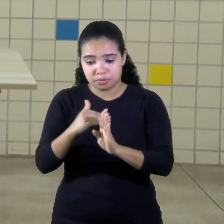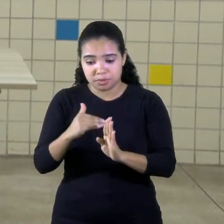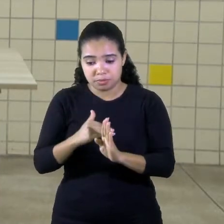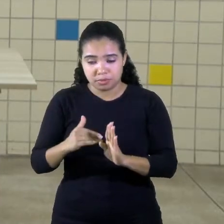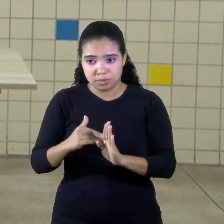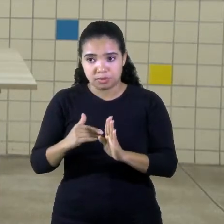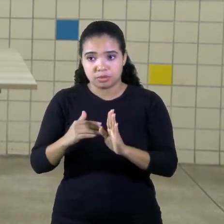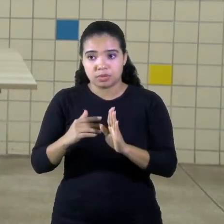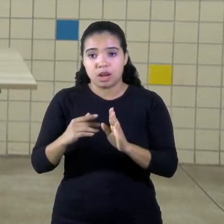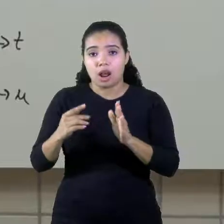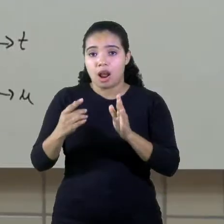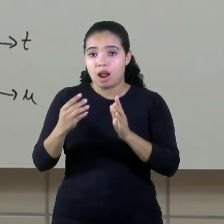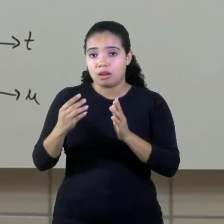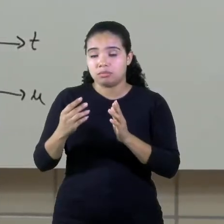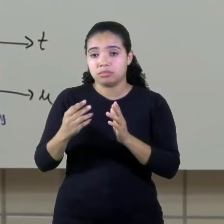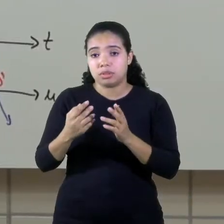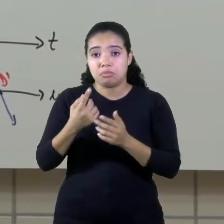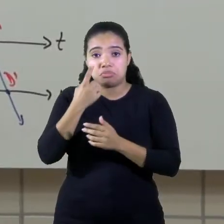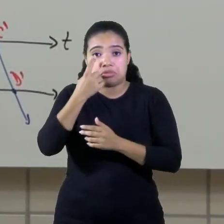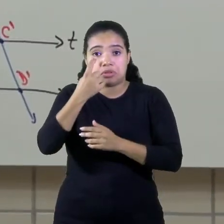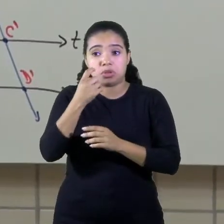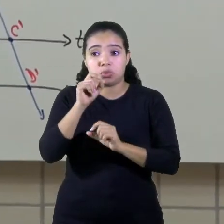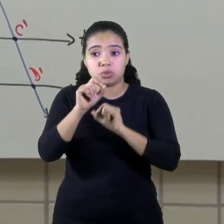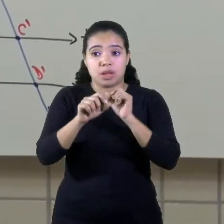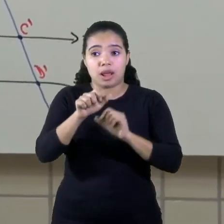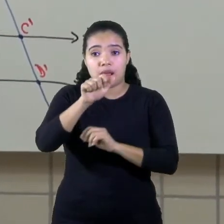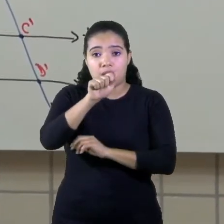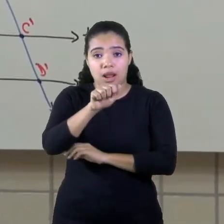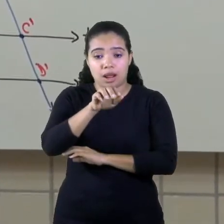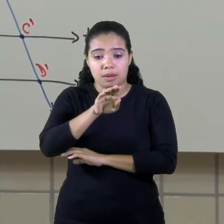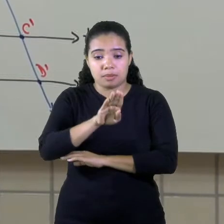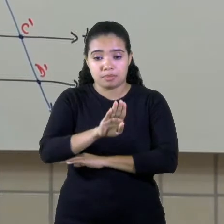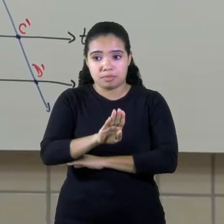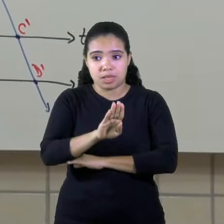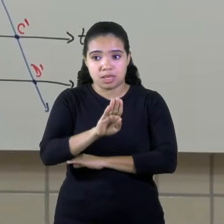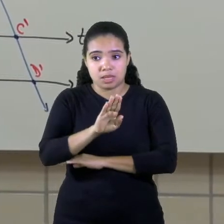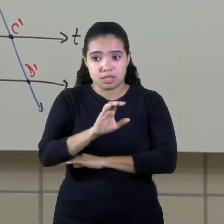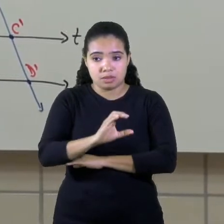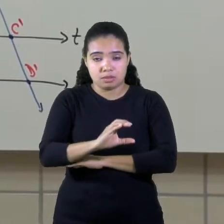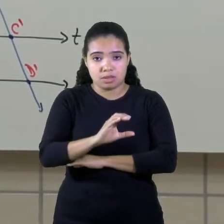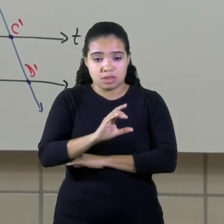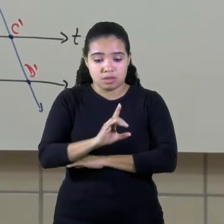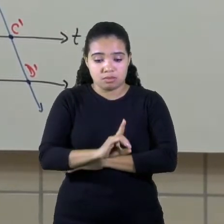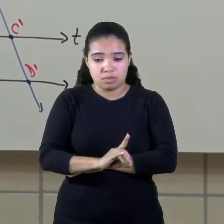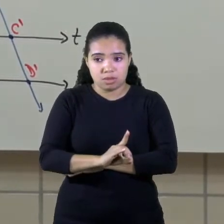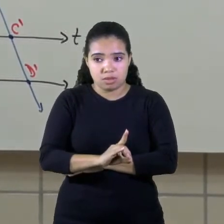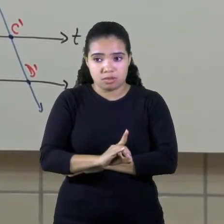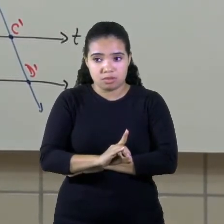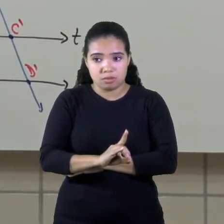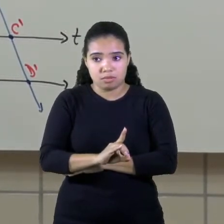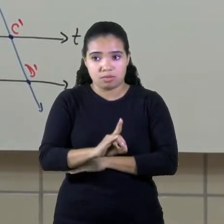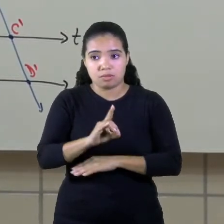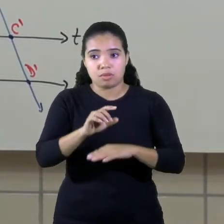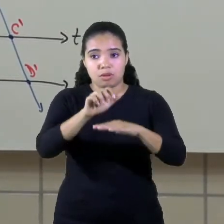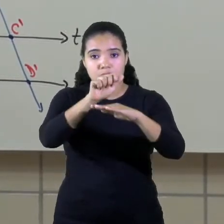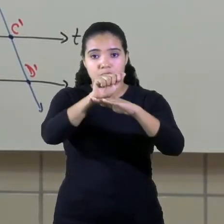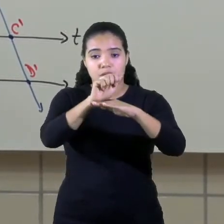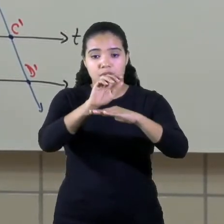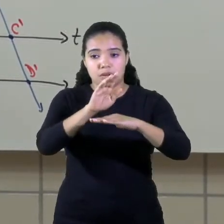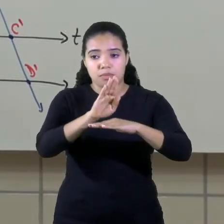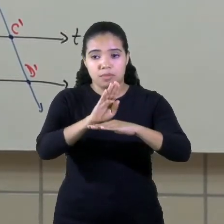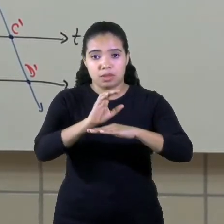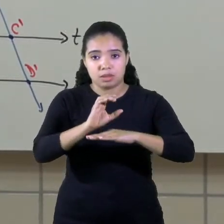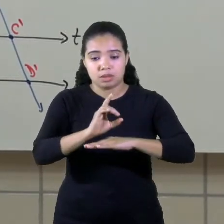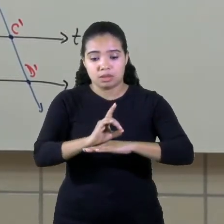pontos interessantes. Eu tenho aqui um ponto A, um ponto B, um ponto C e um ponto D. Se vocês observarem, os pontos